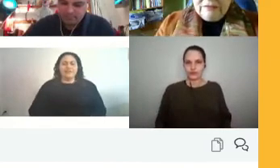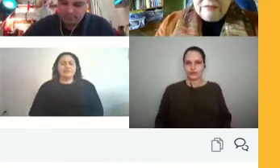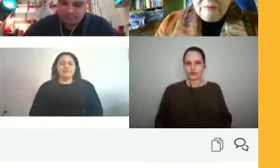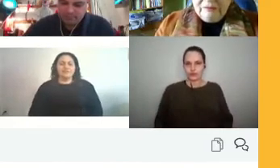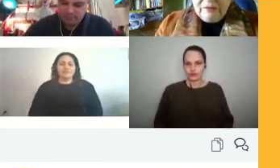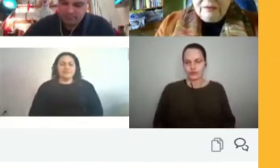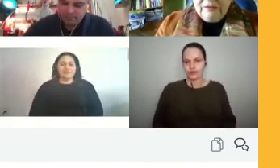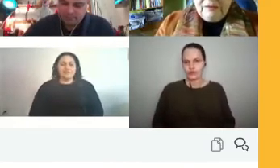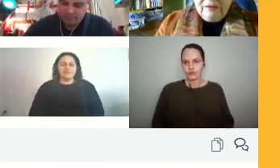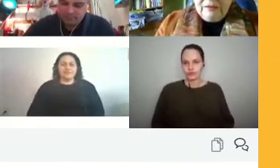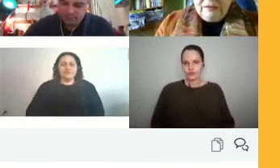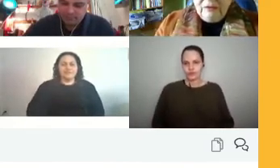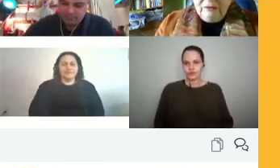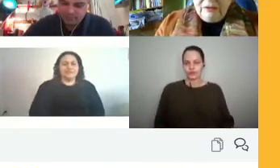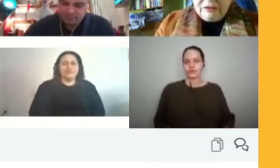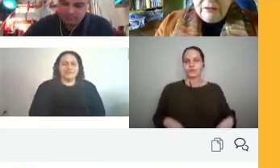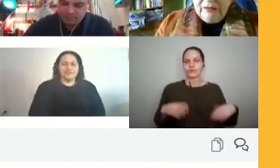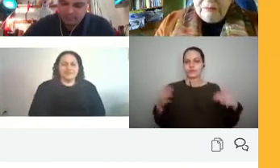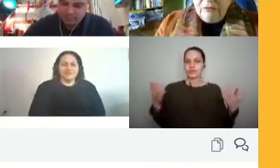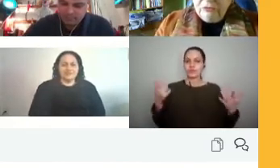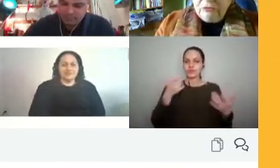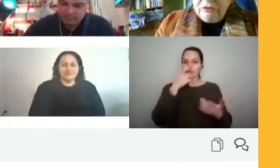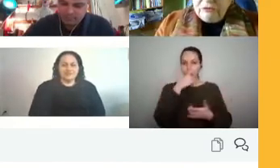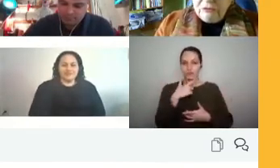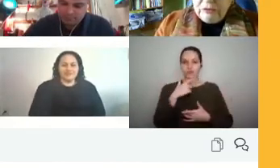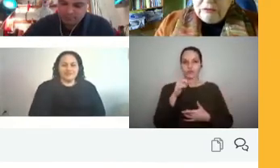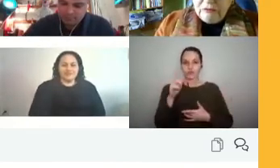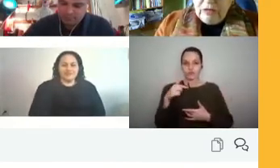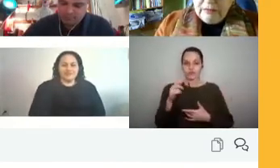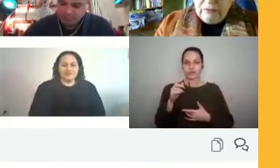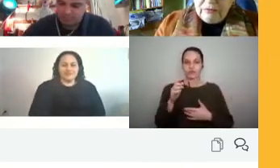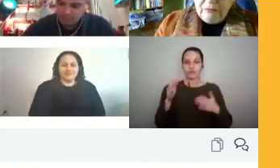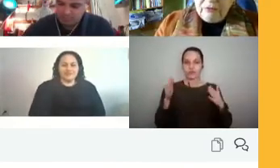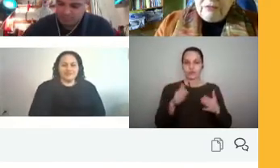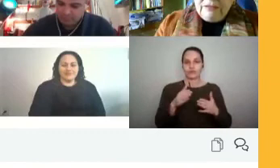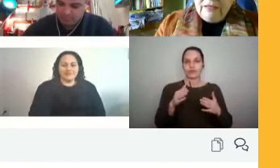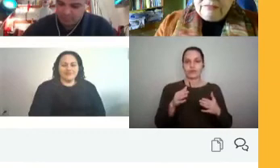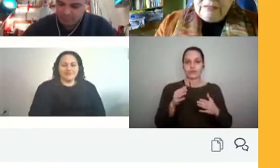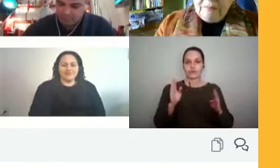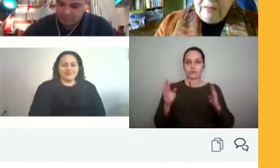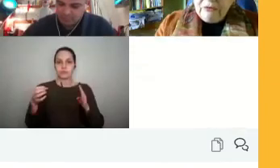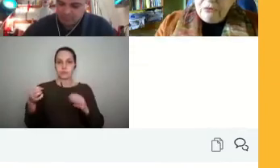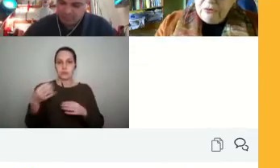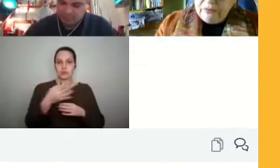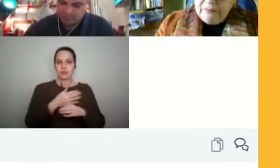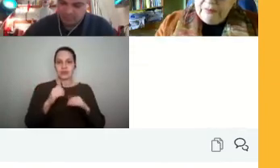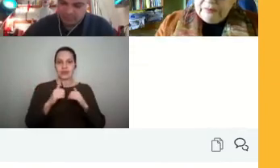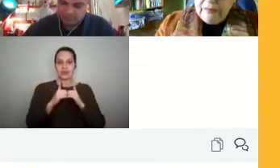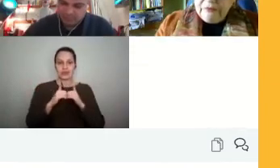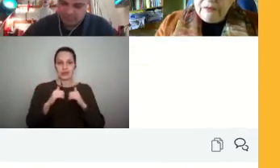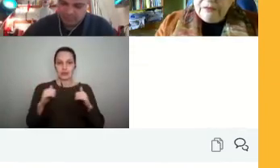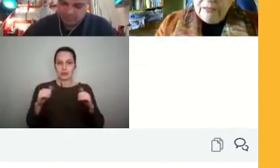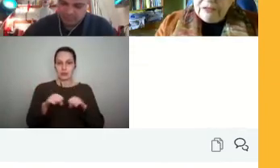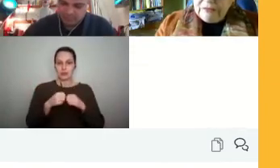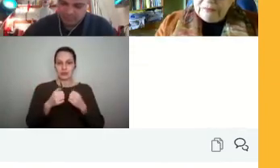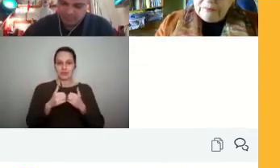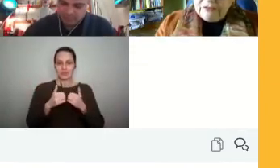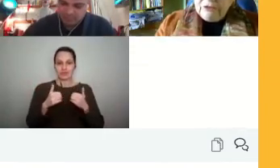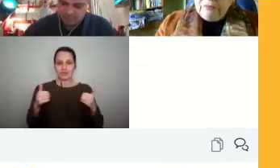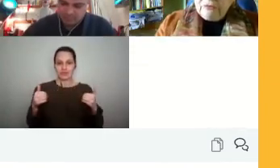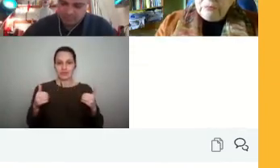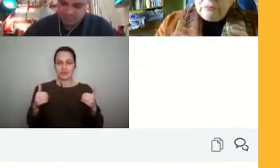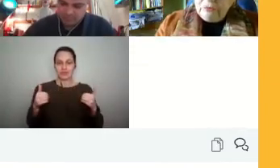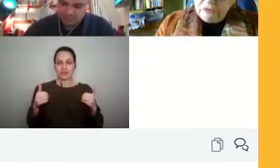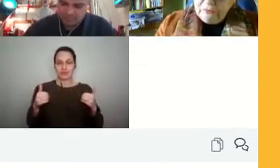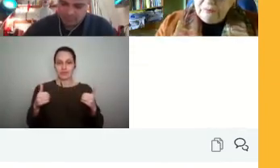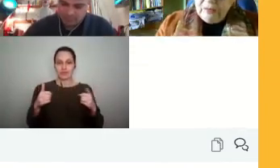né? Então, eu acho que é muito isso que aquilo que a modernidade separou, porque a modernidade é partindo do